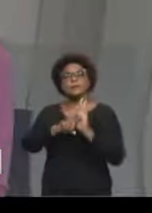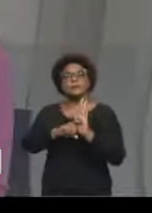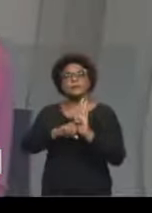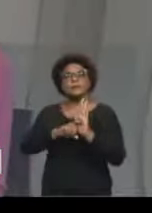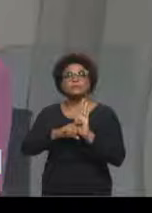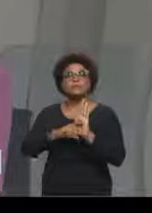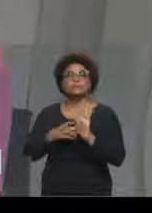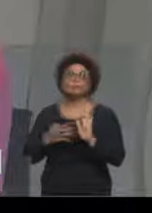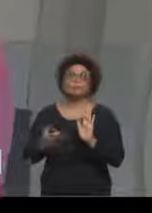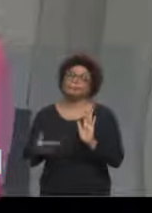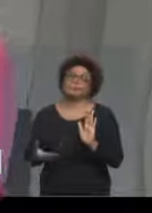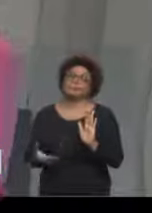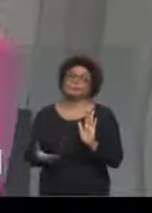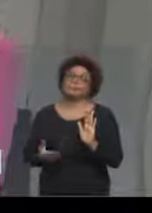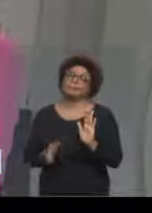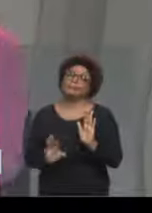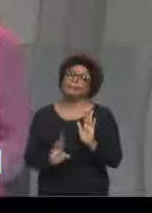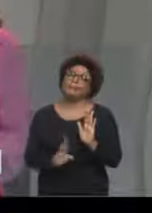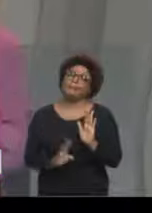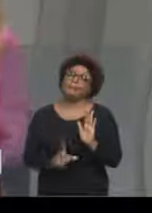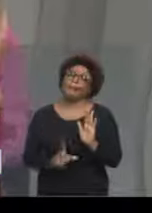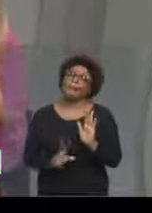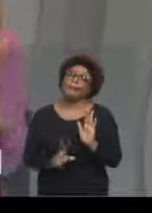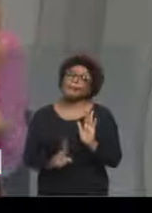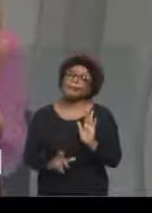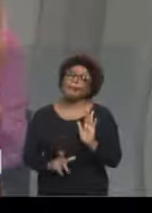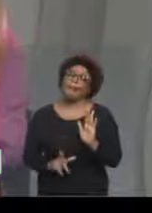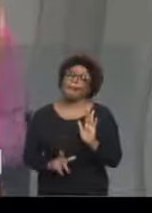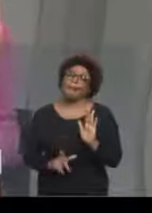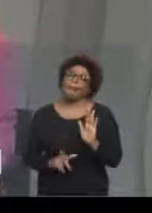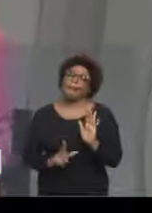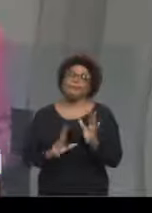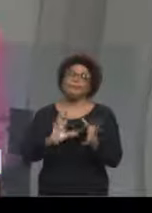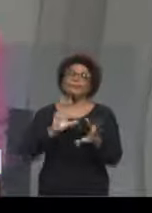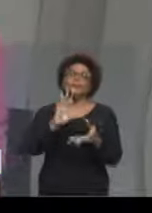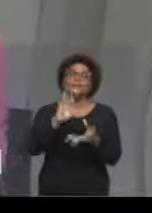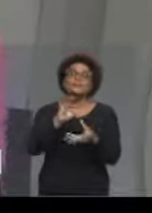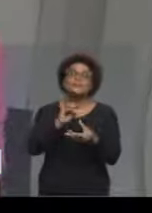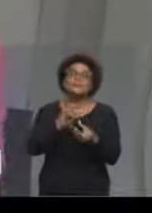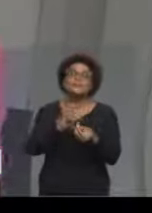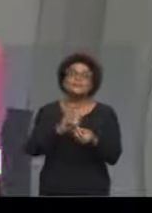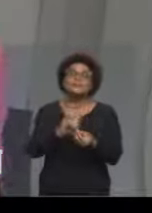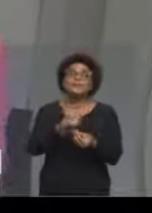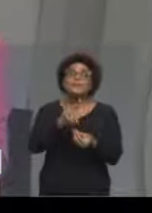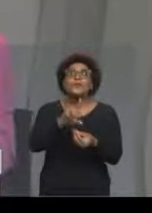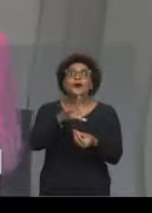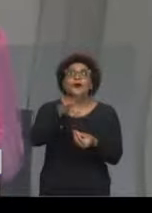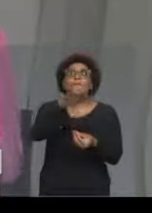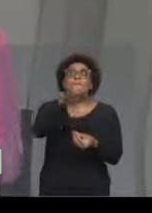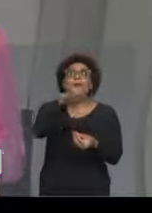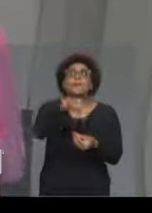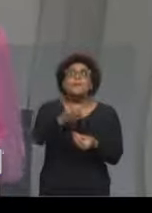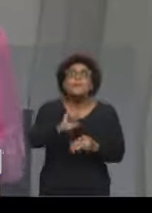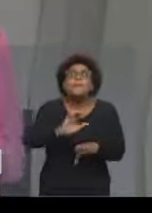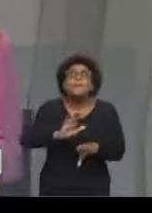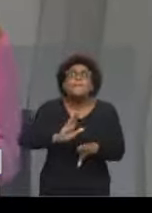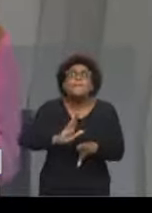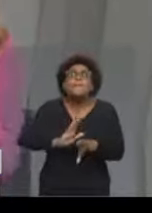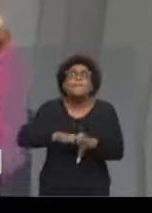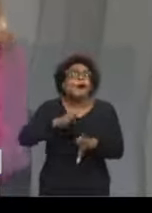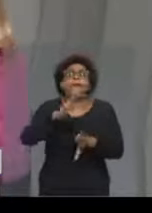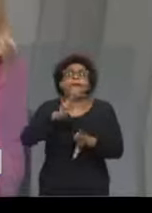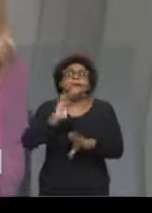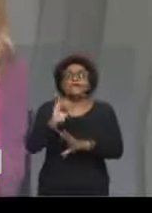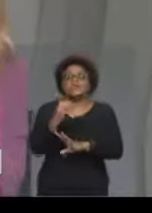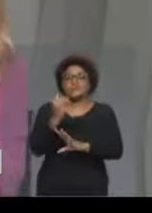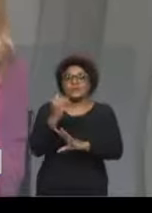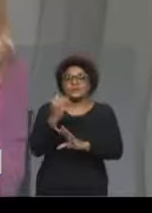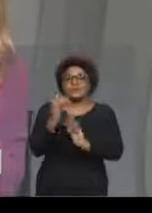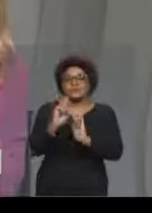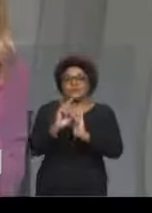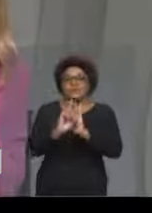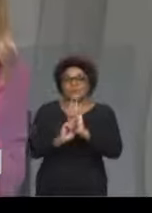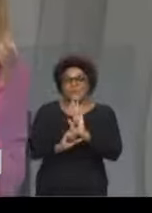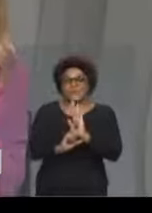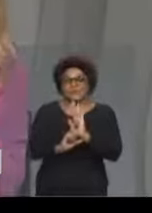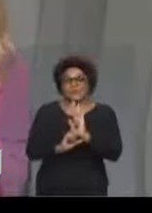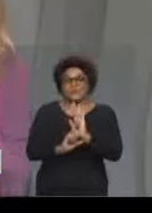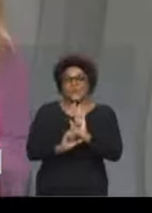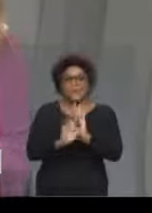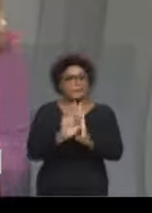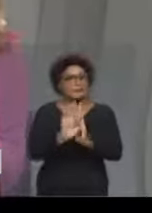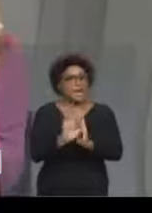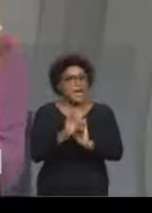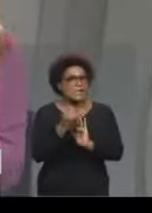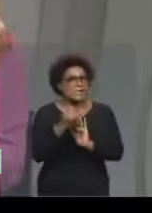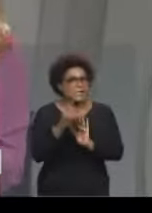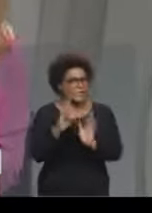resumo? Não. Né, professor? O resumo é você pegar a essência daquele texto. Mas se eu faço um